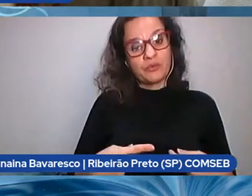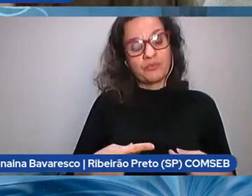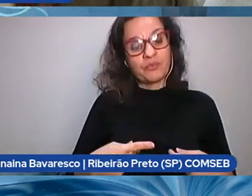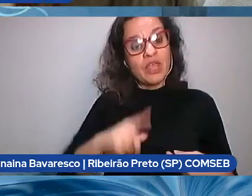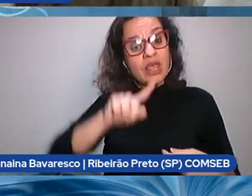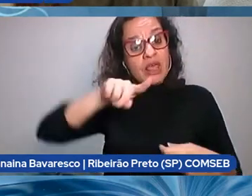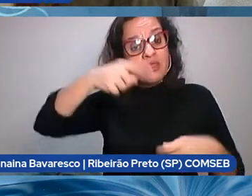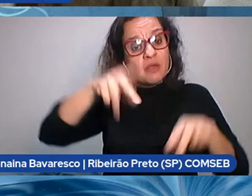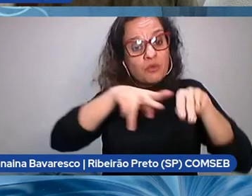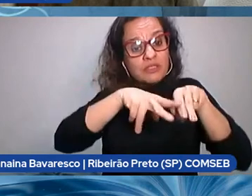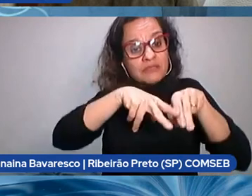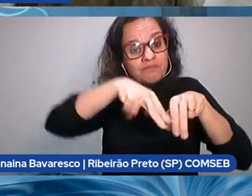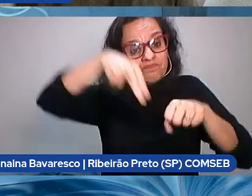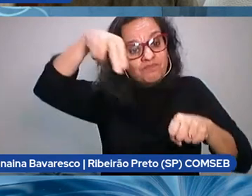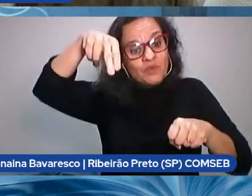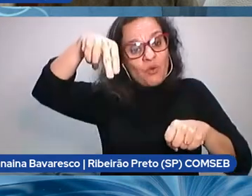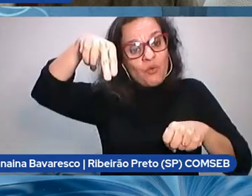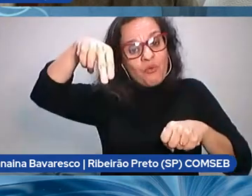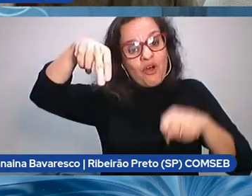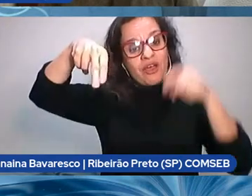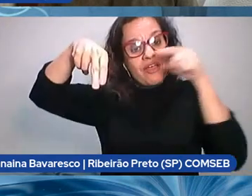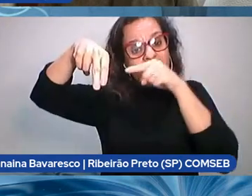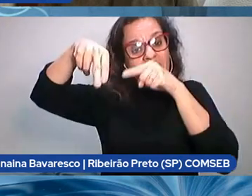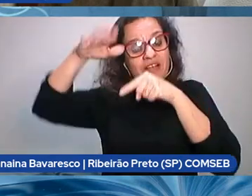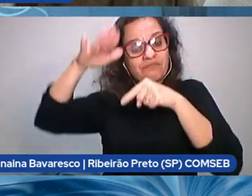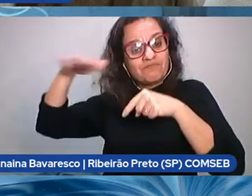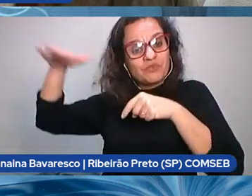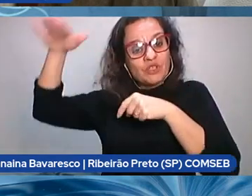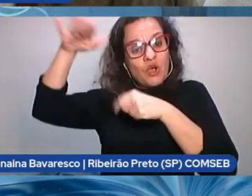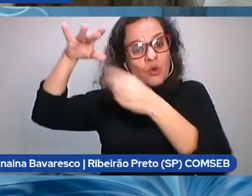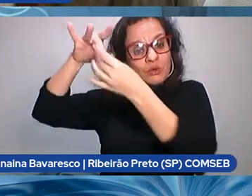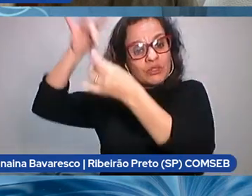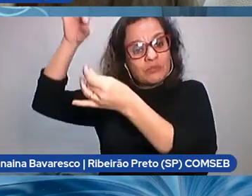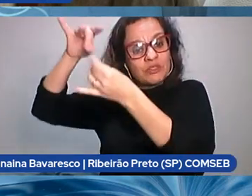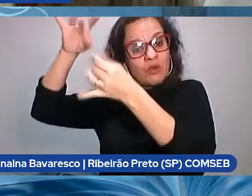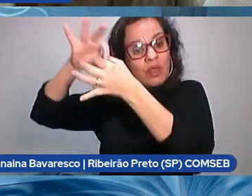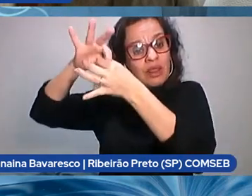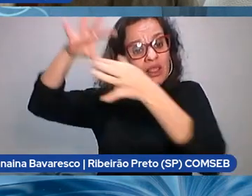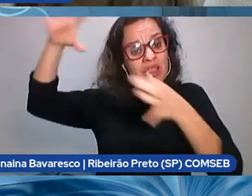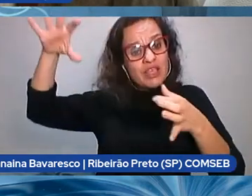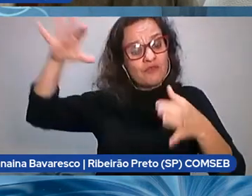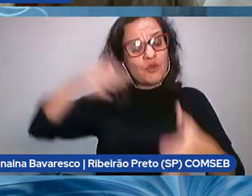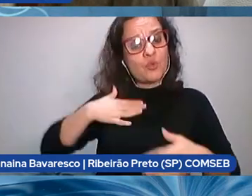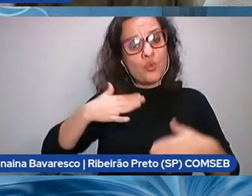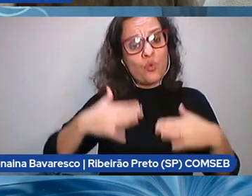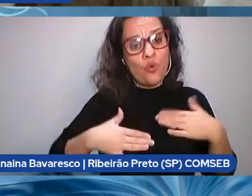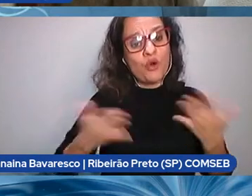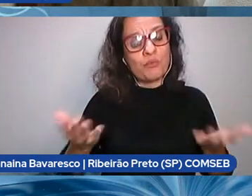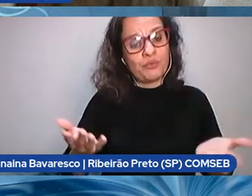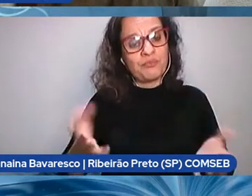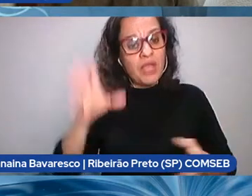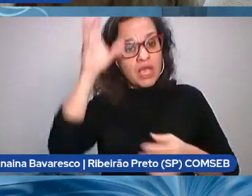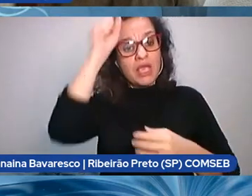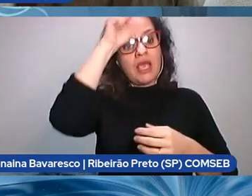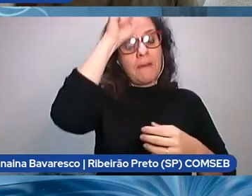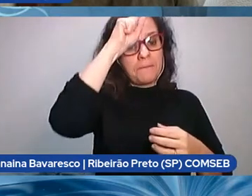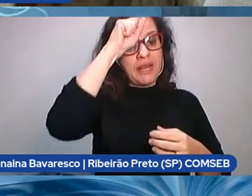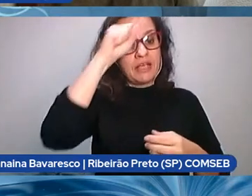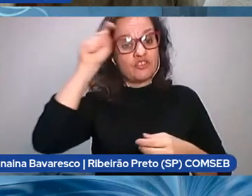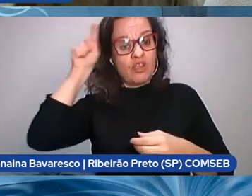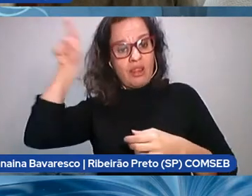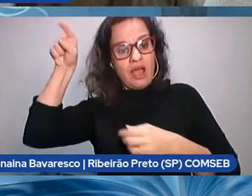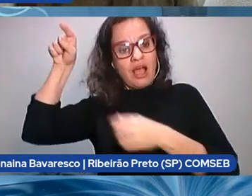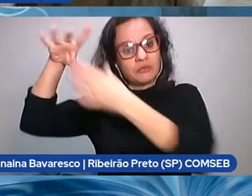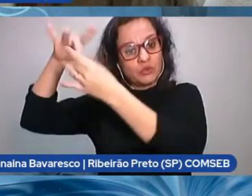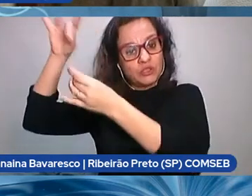morre, enquanto no mundo espiritual, como ser espiritual livre do corpo físico. E a gente aprende tanto lá quanto aqui.